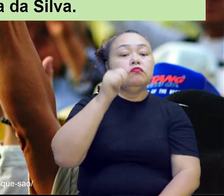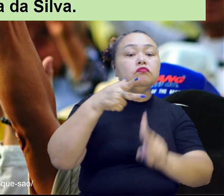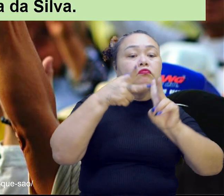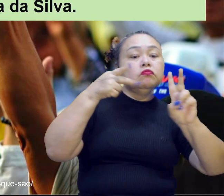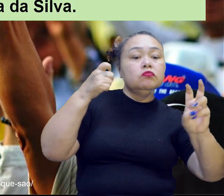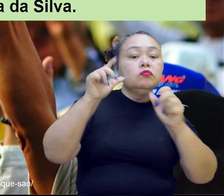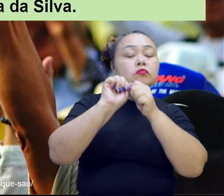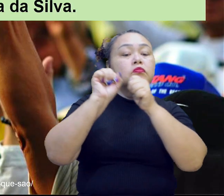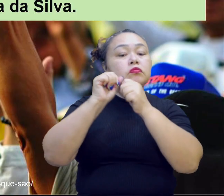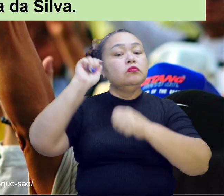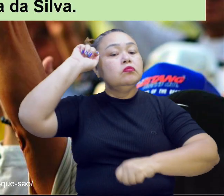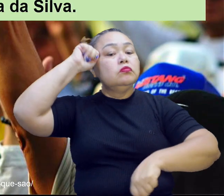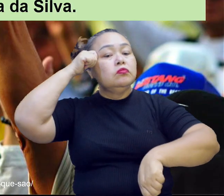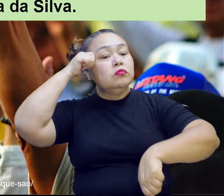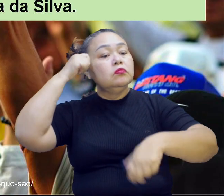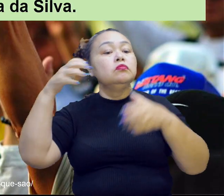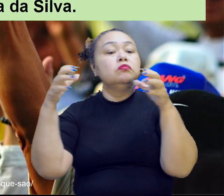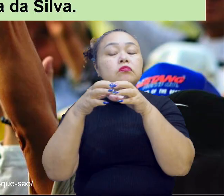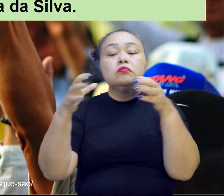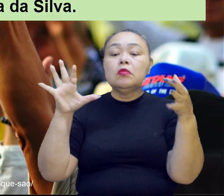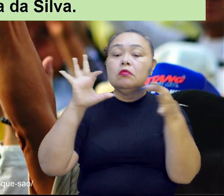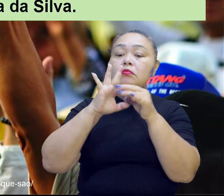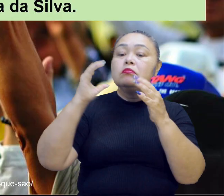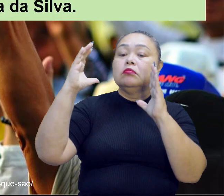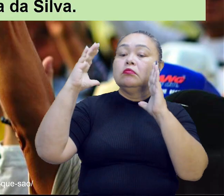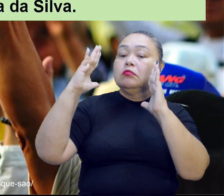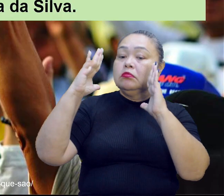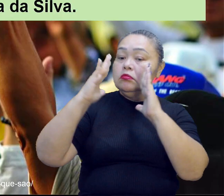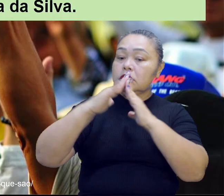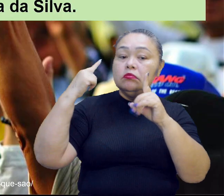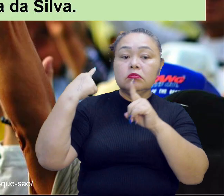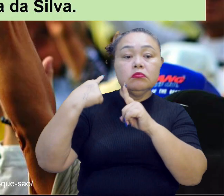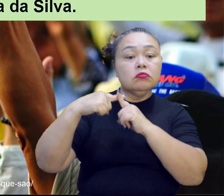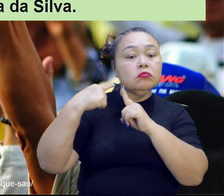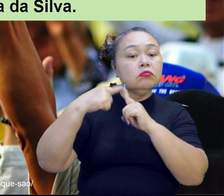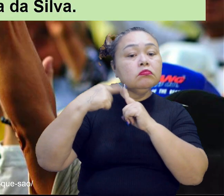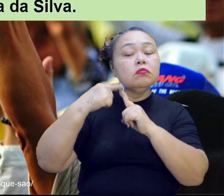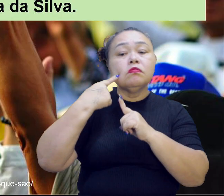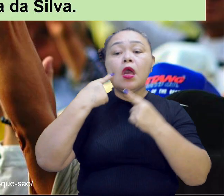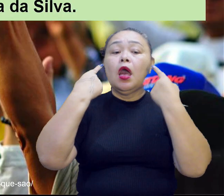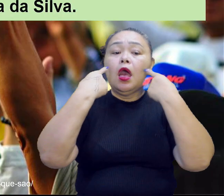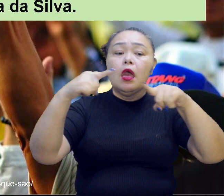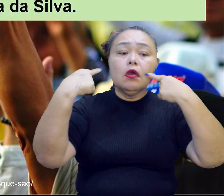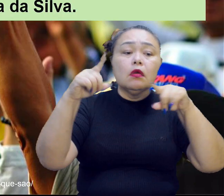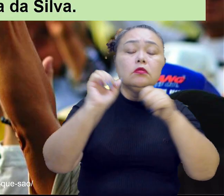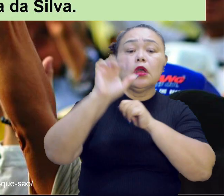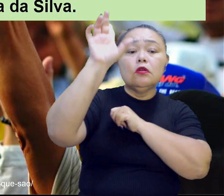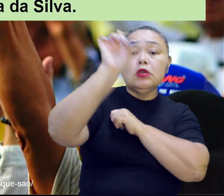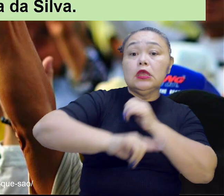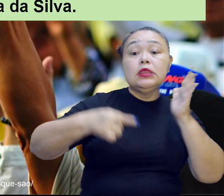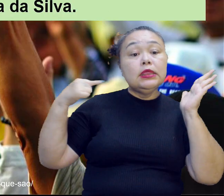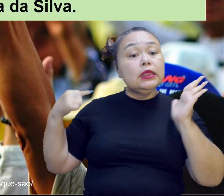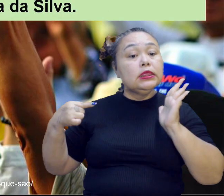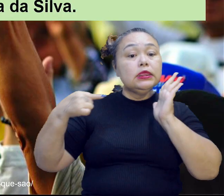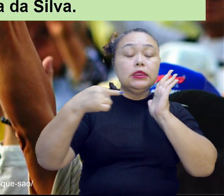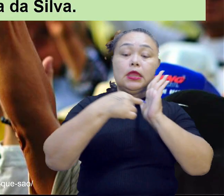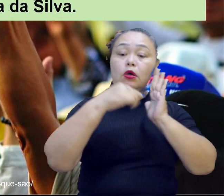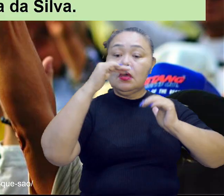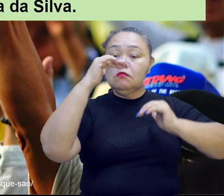indígenas, negros e grupos ligados à igreja passaram a reivindicar direitos e denunciar